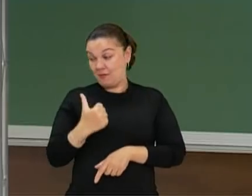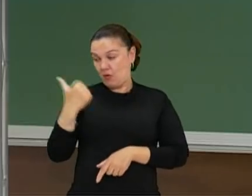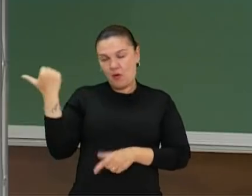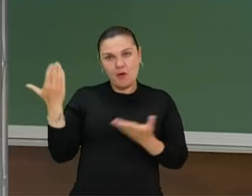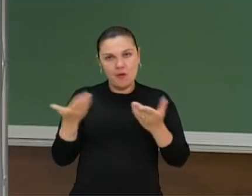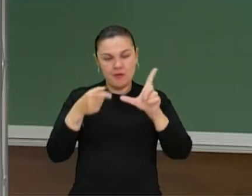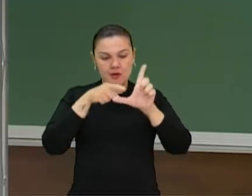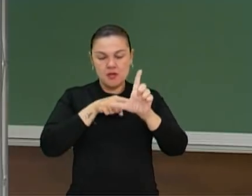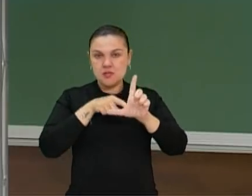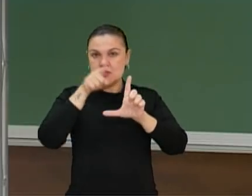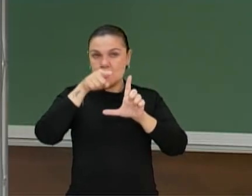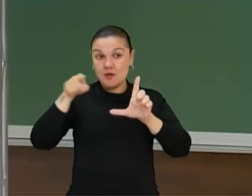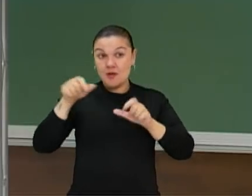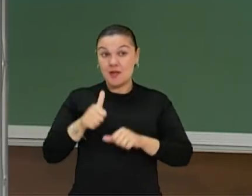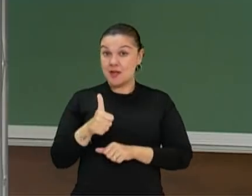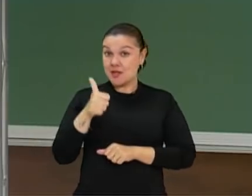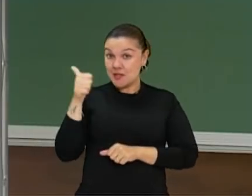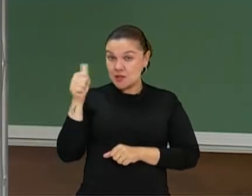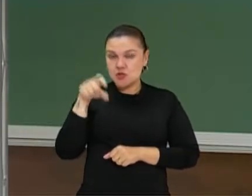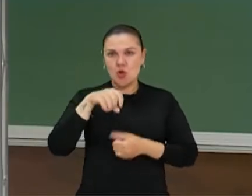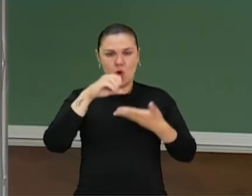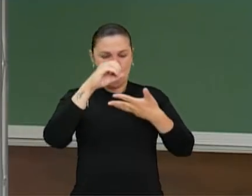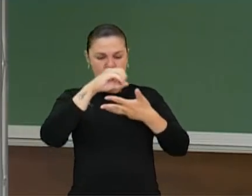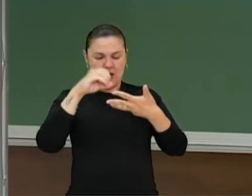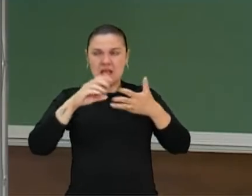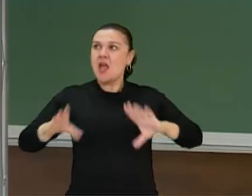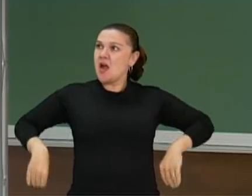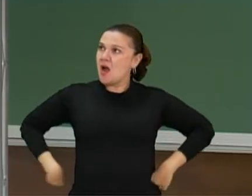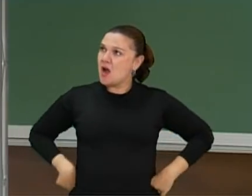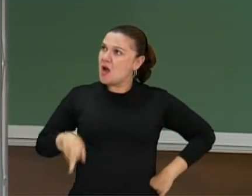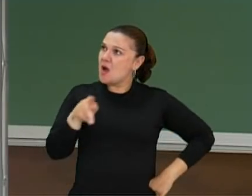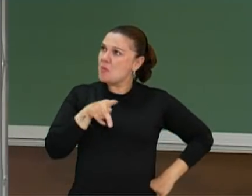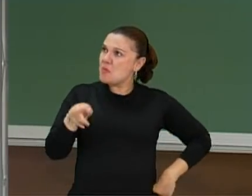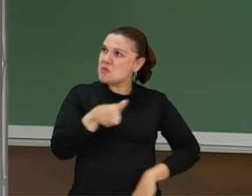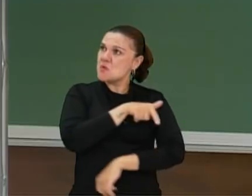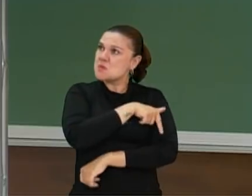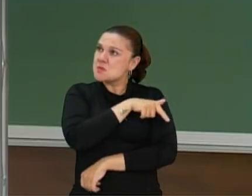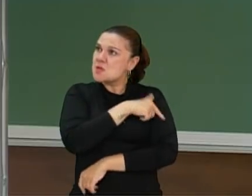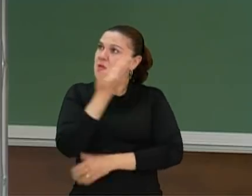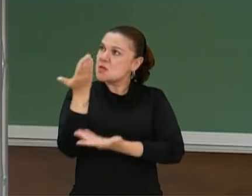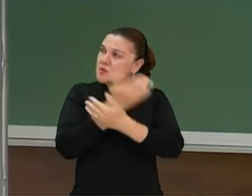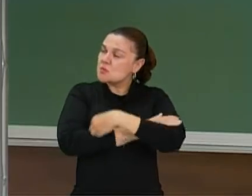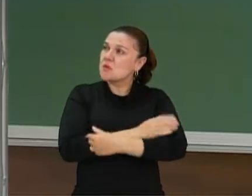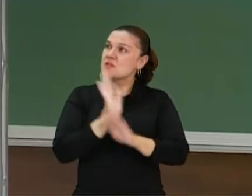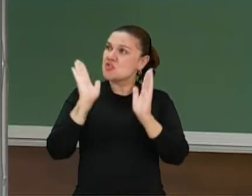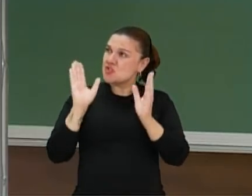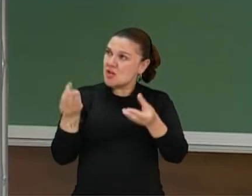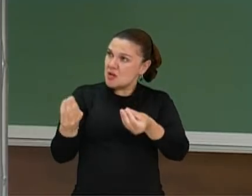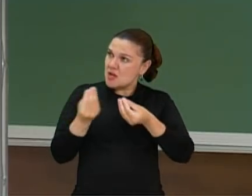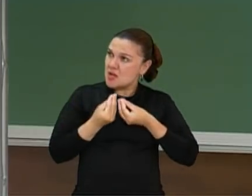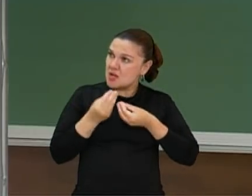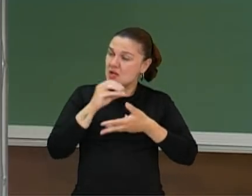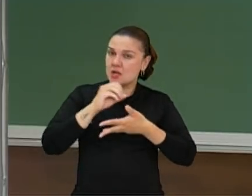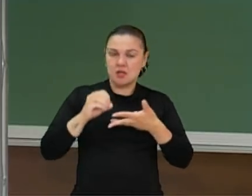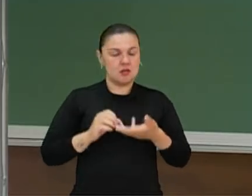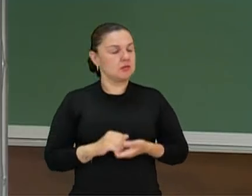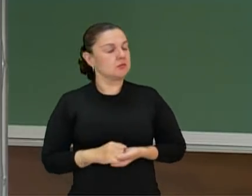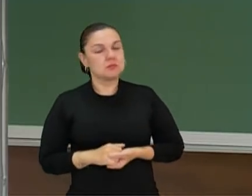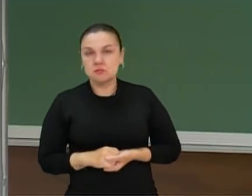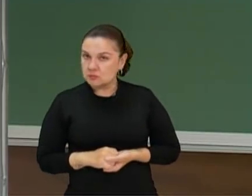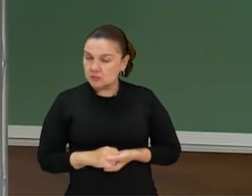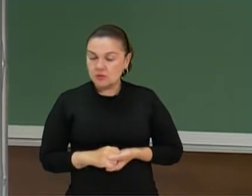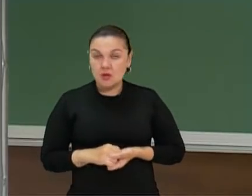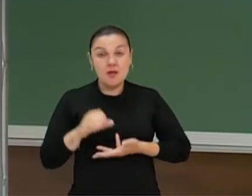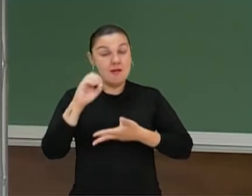gráfico. E essa é uma questão do Enem. Enem, professora, mas eu estou no 7º ano e você já está mandando... Gente, o